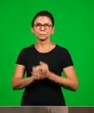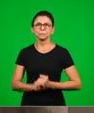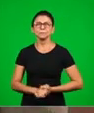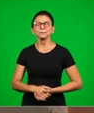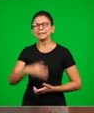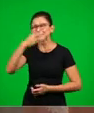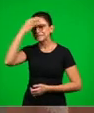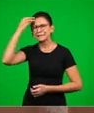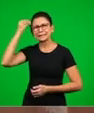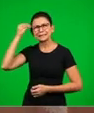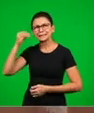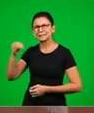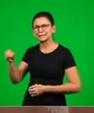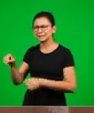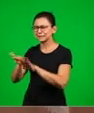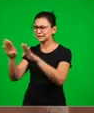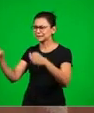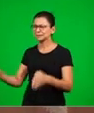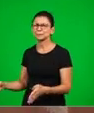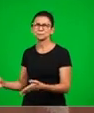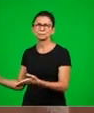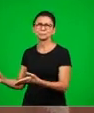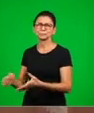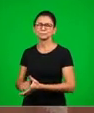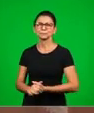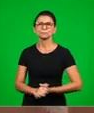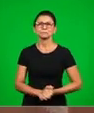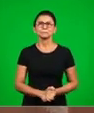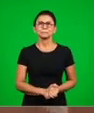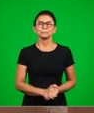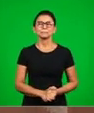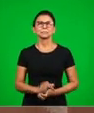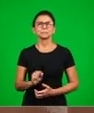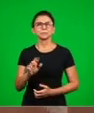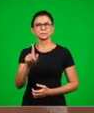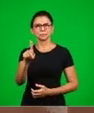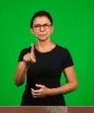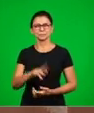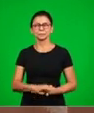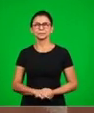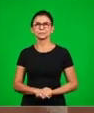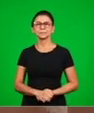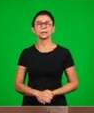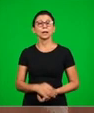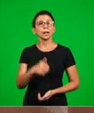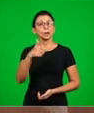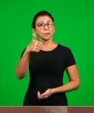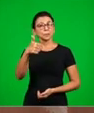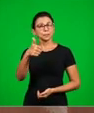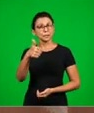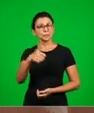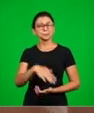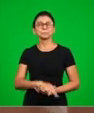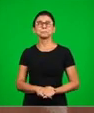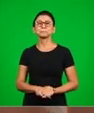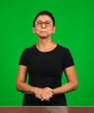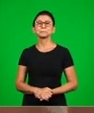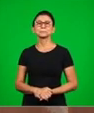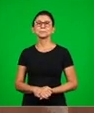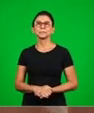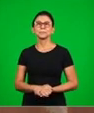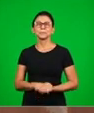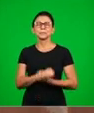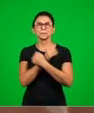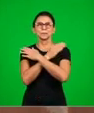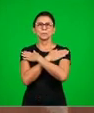Esqueci em cima da mesa. Muito bem. Em primeiro lugar, eu quero dar um abraço aqui